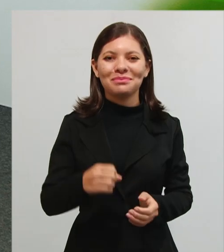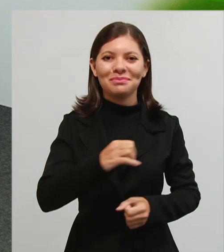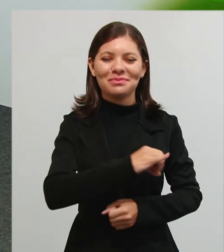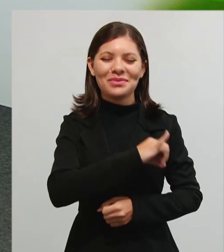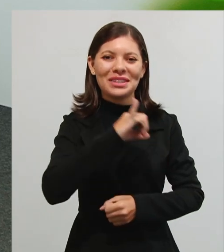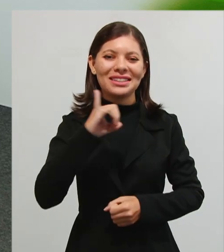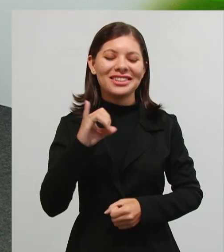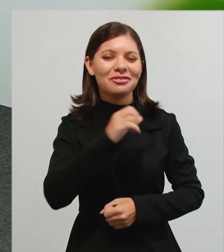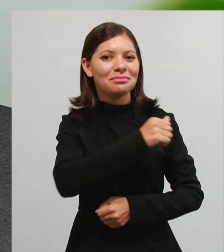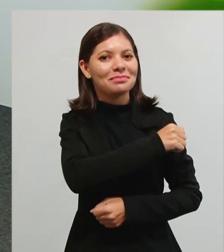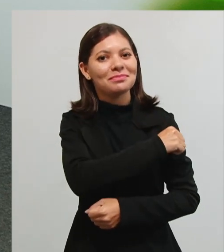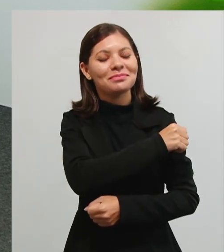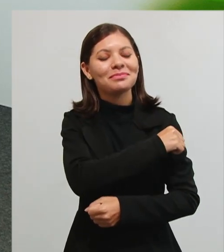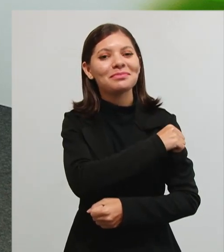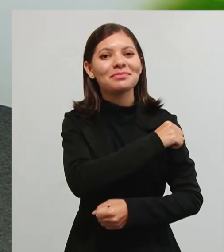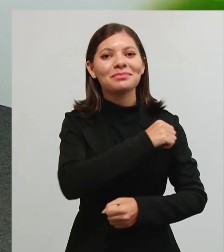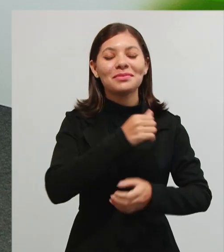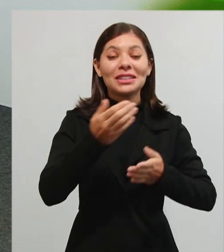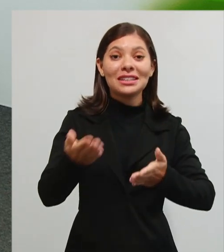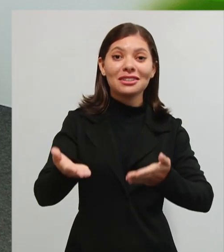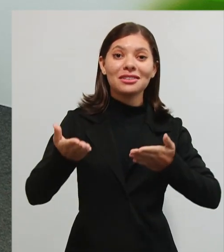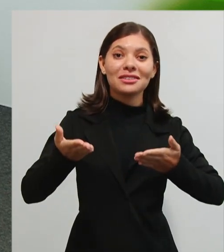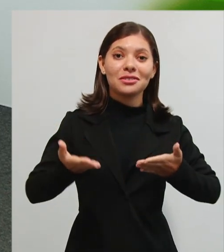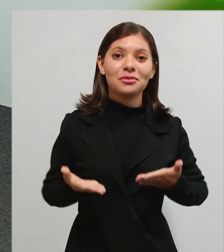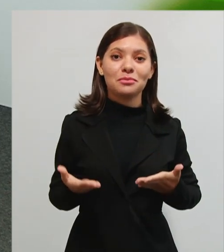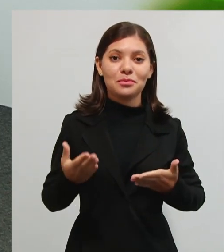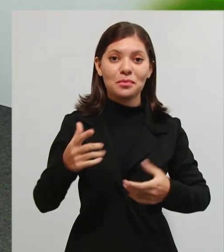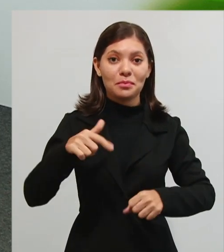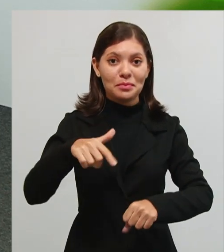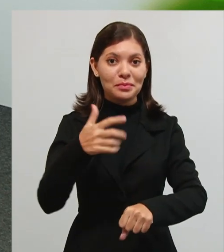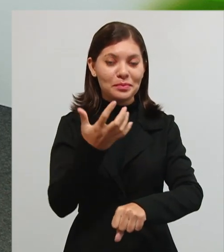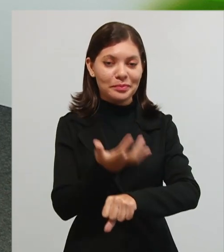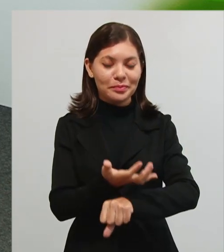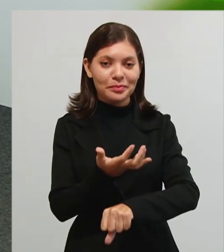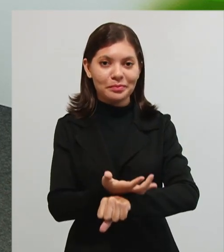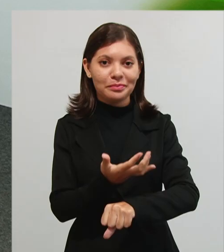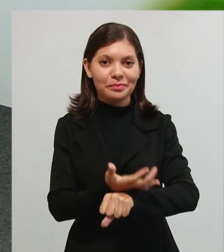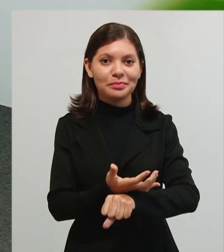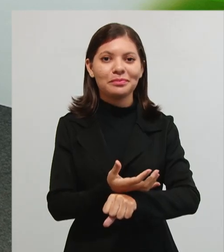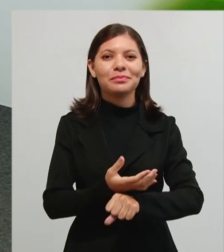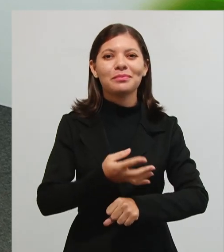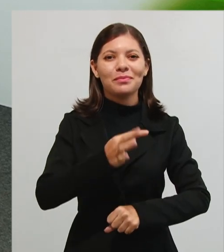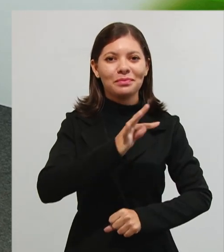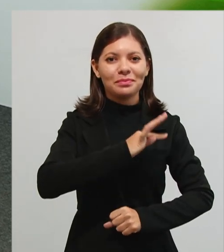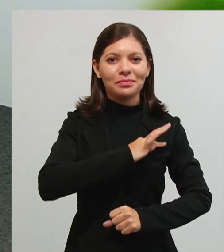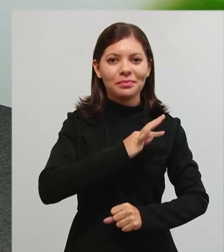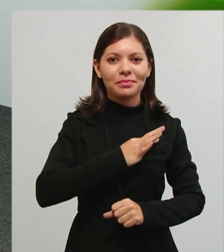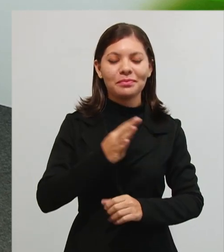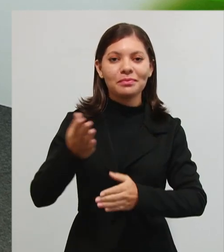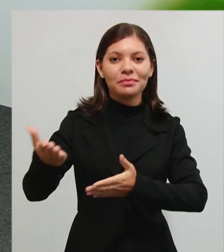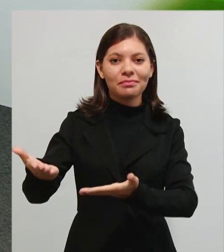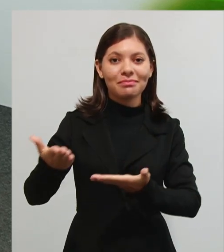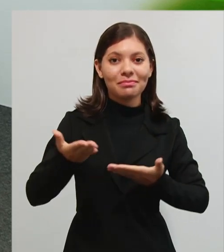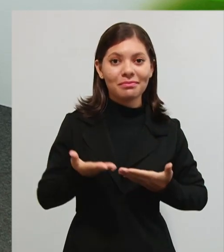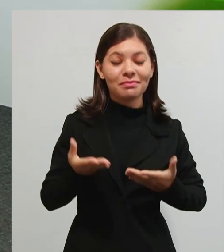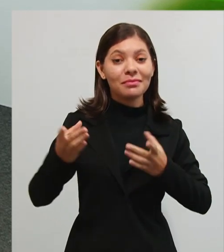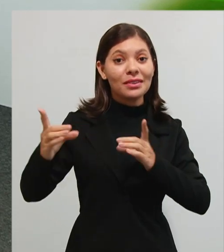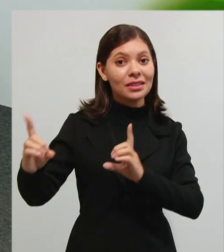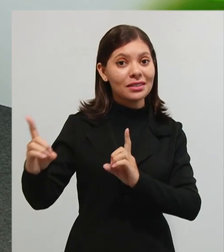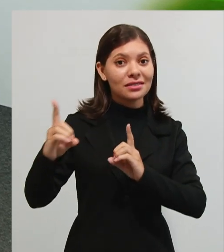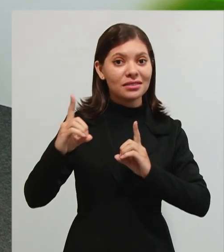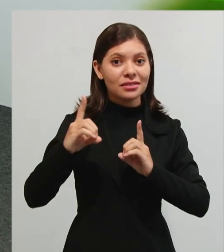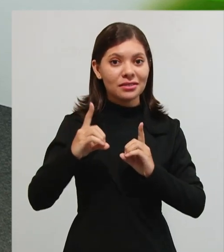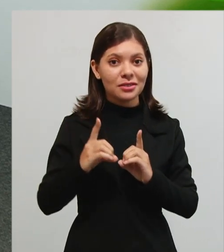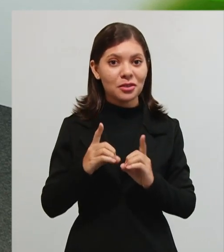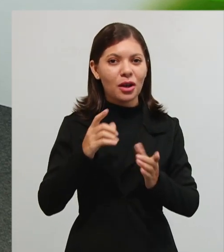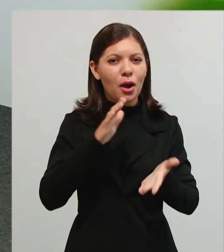Olá, queridos alunos e alunas! Sejam muito bem-vindos à nossa disciplina de Técnicas de Recepção, Atendimento